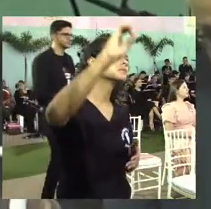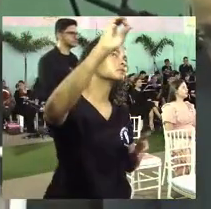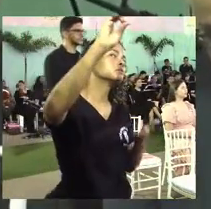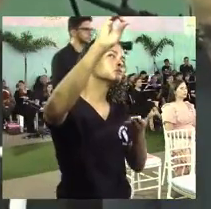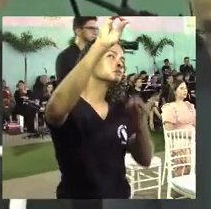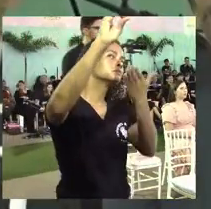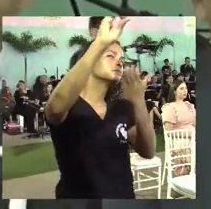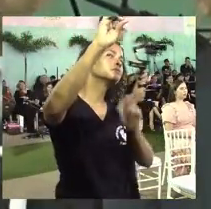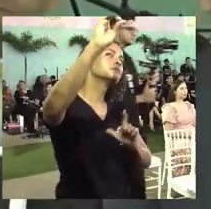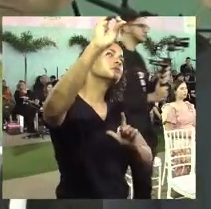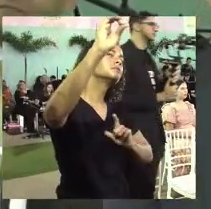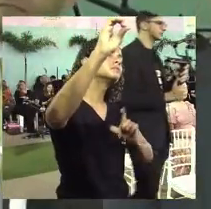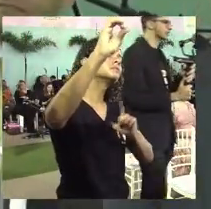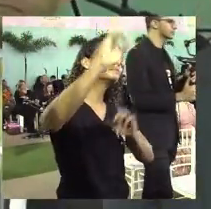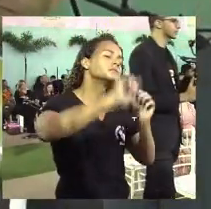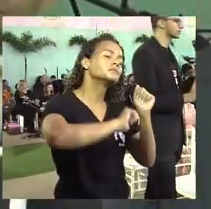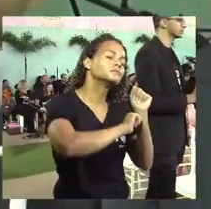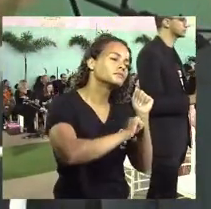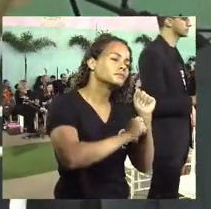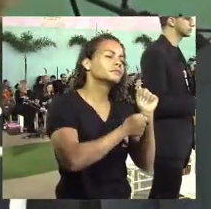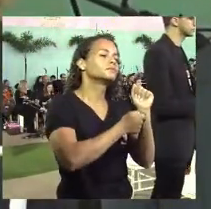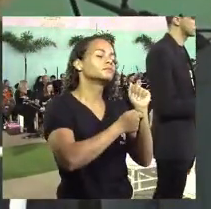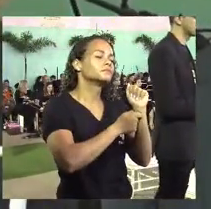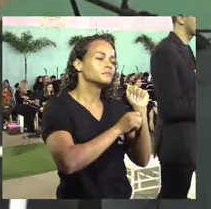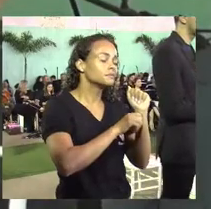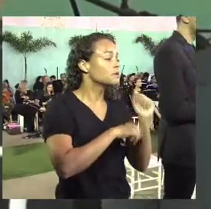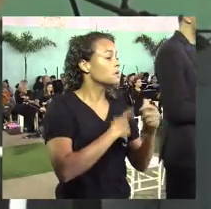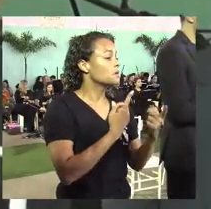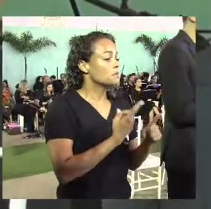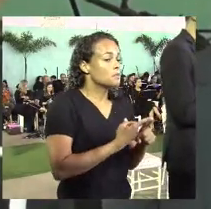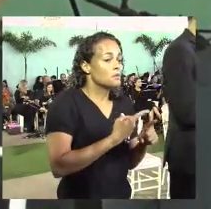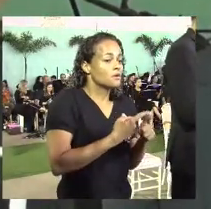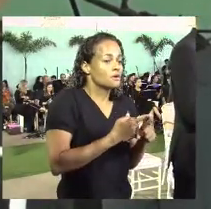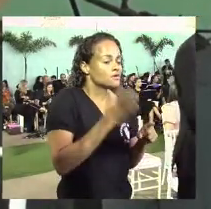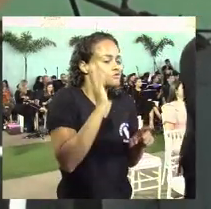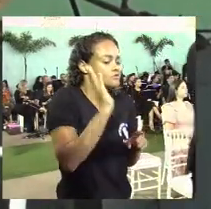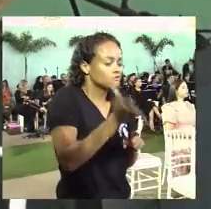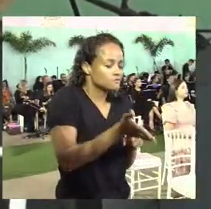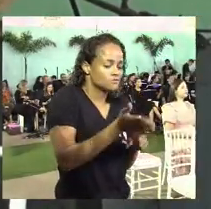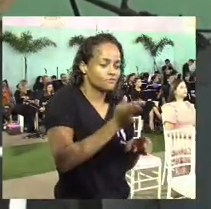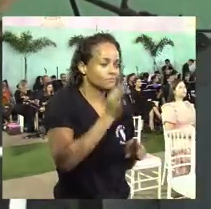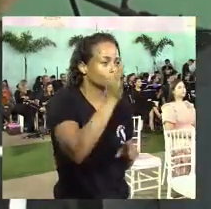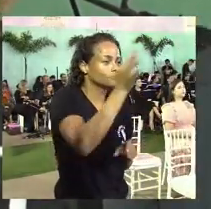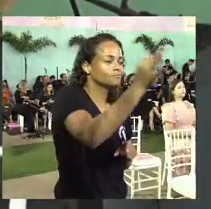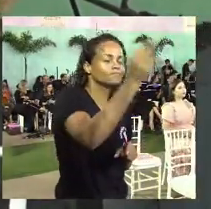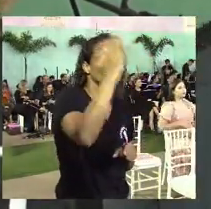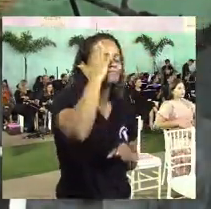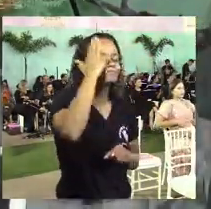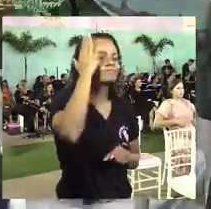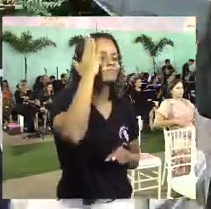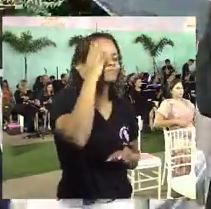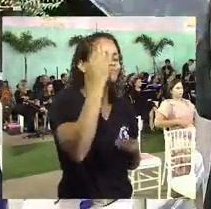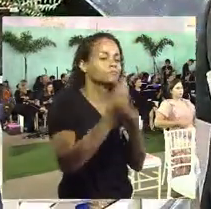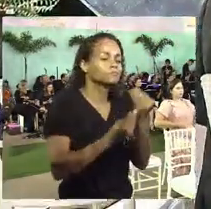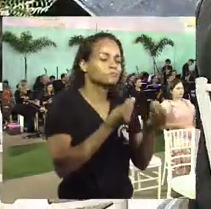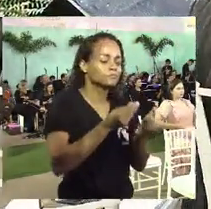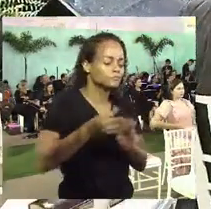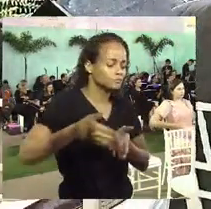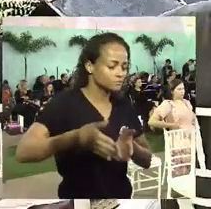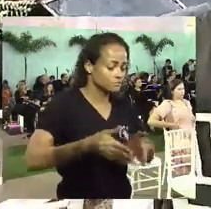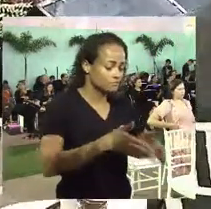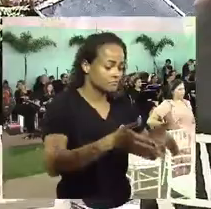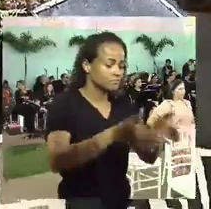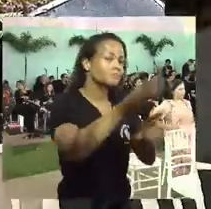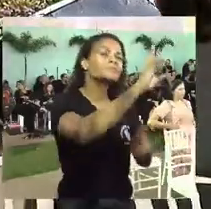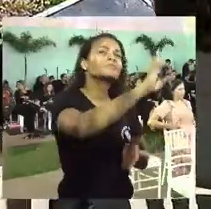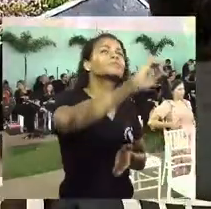enche eu sei que estou seguro pois já está do meu futuro e tu